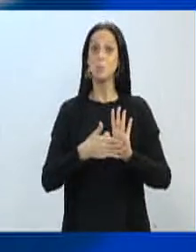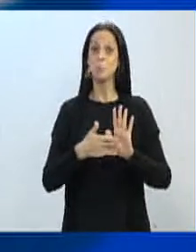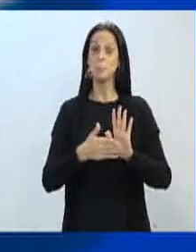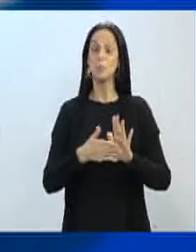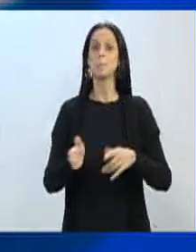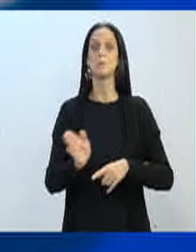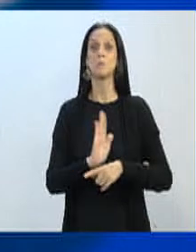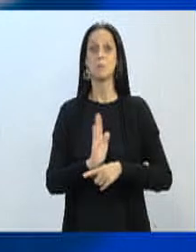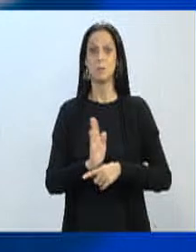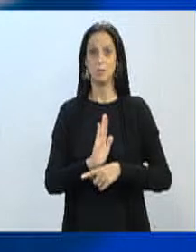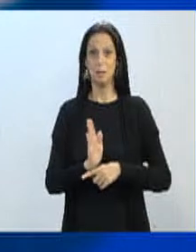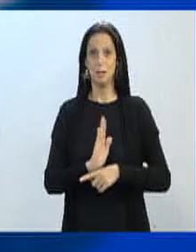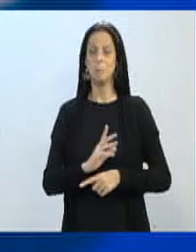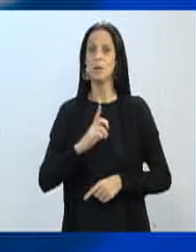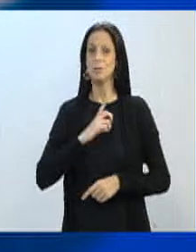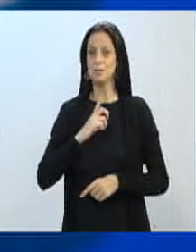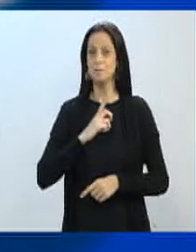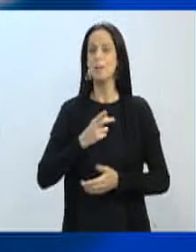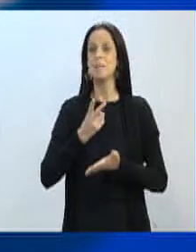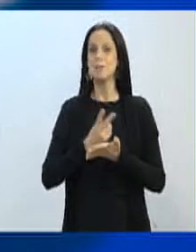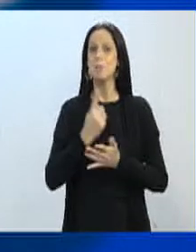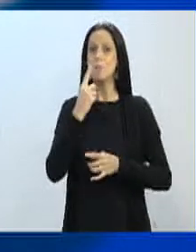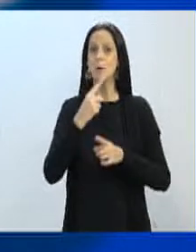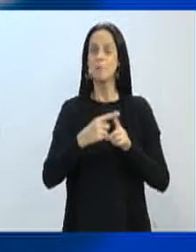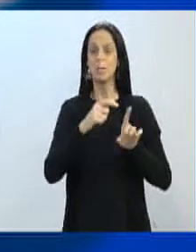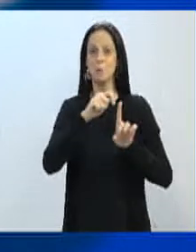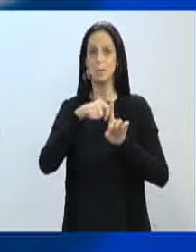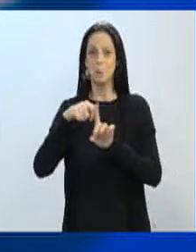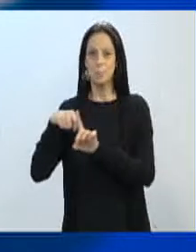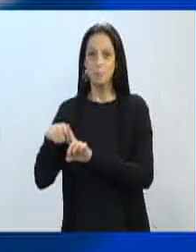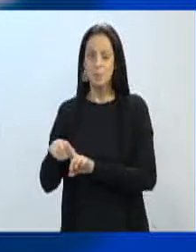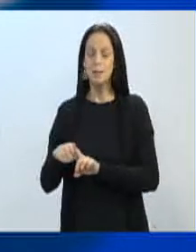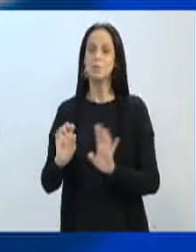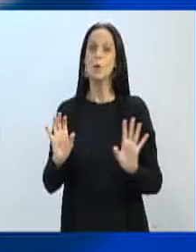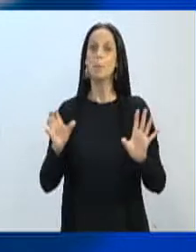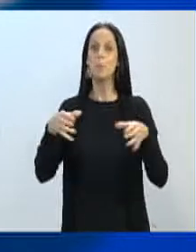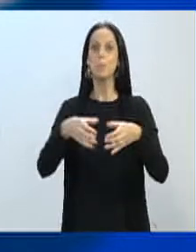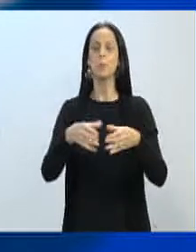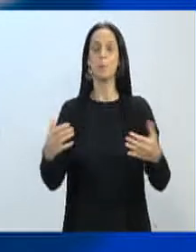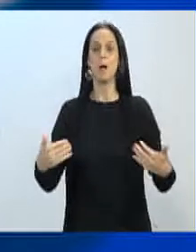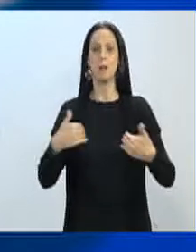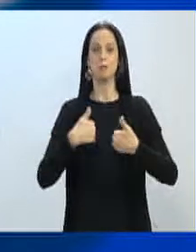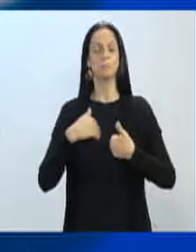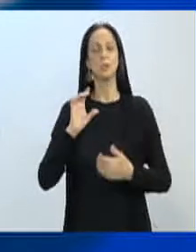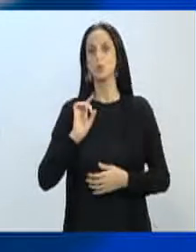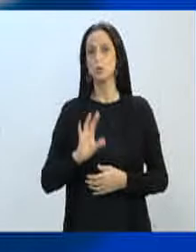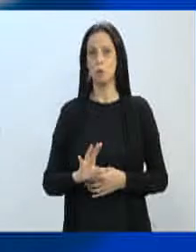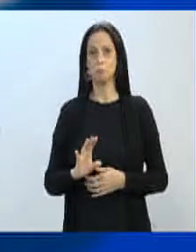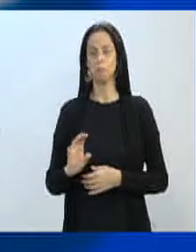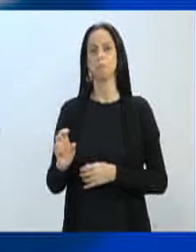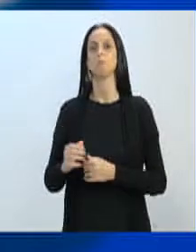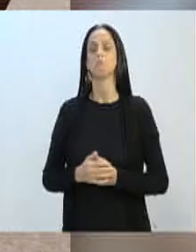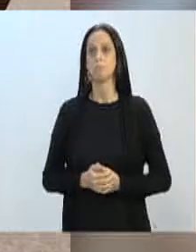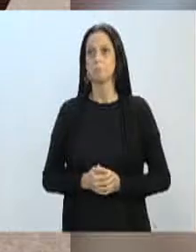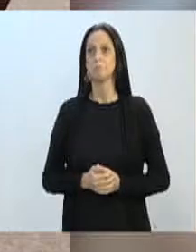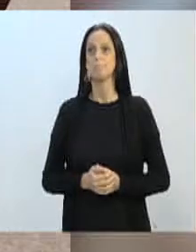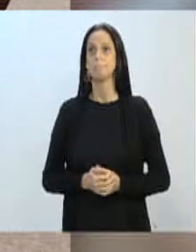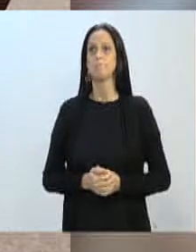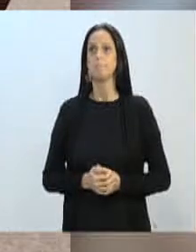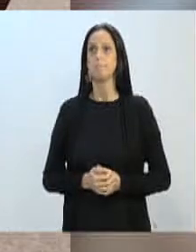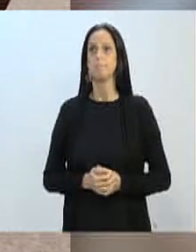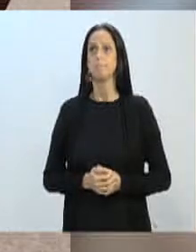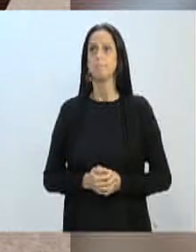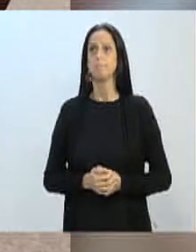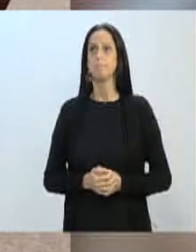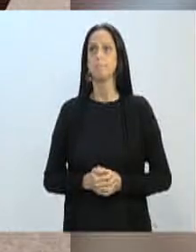cinemas como a sessão todos os meses é específica para o público autista nós fizemos Vereador